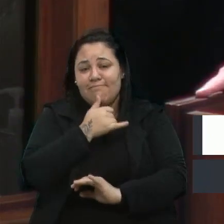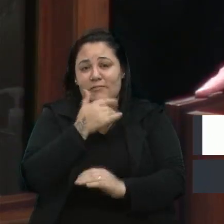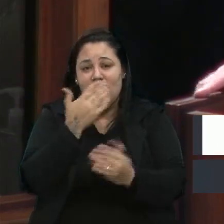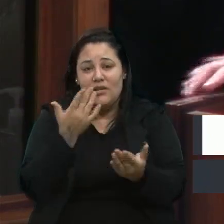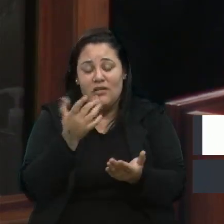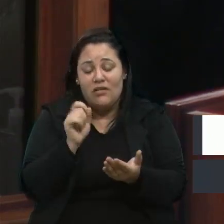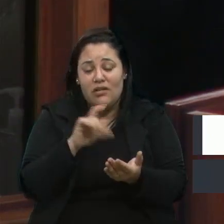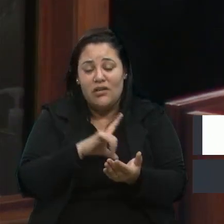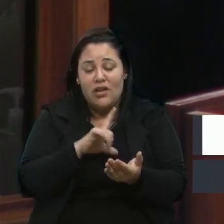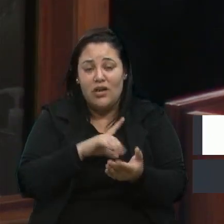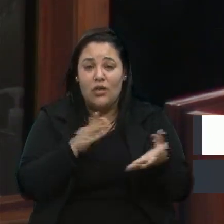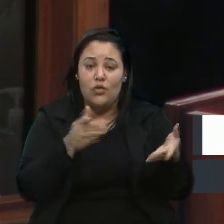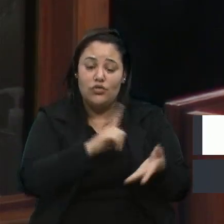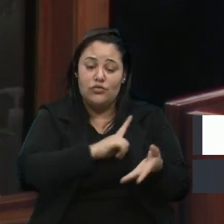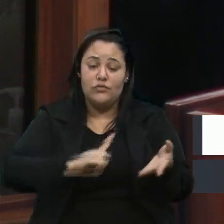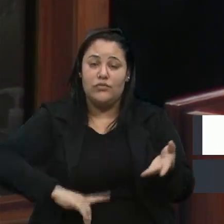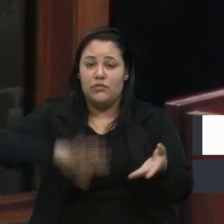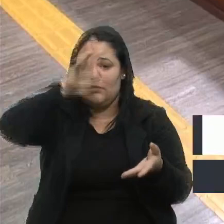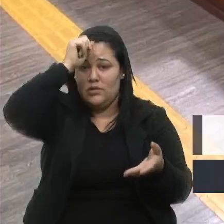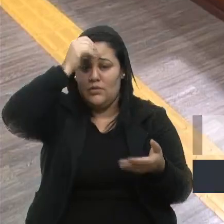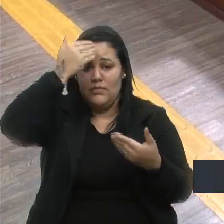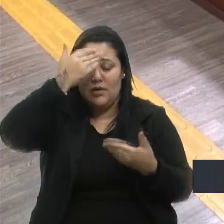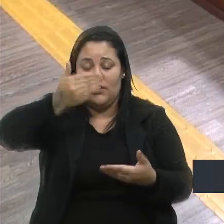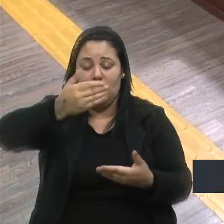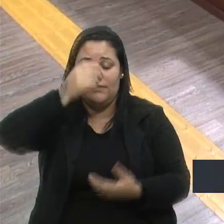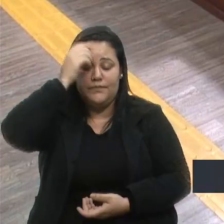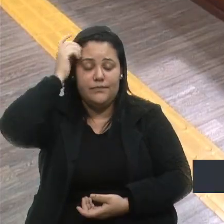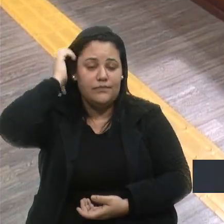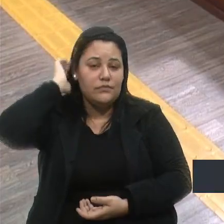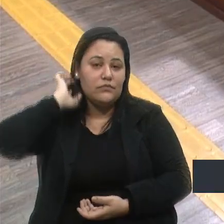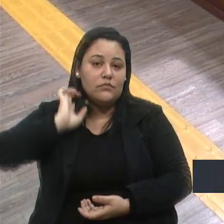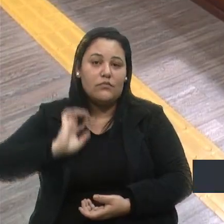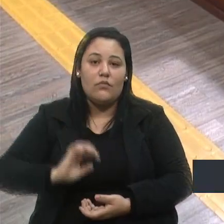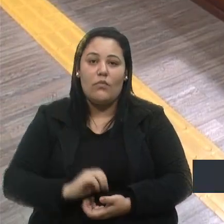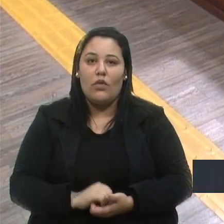hoje no governo municipal. Muito obrigado. Obrigado. Em declaração.